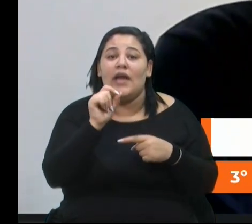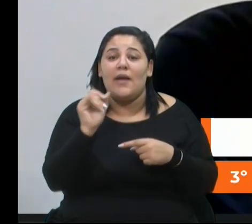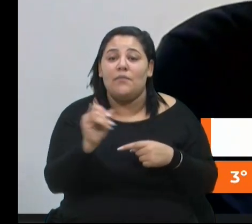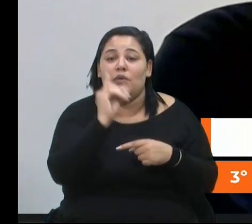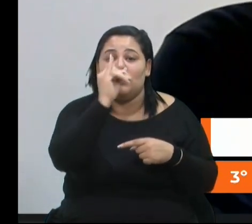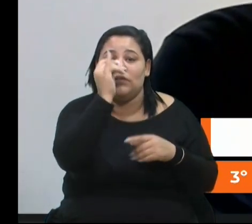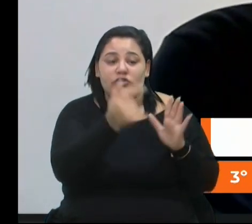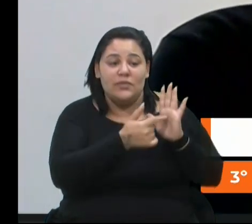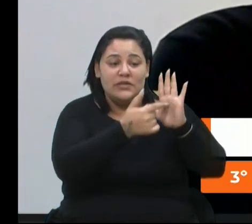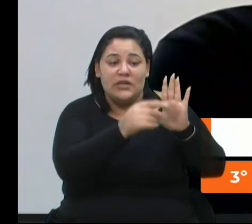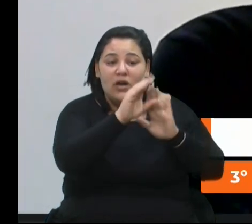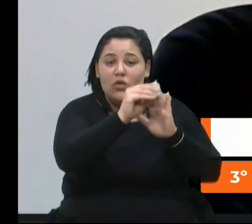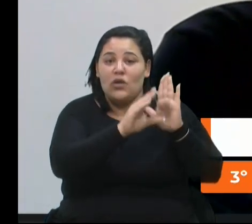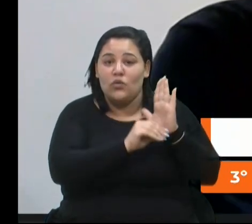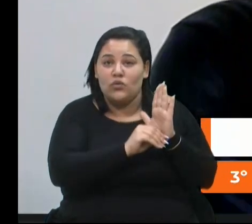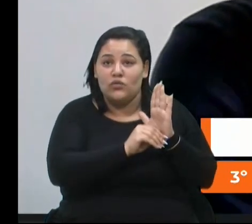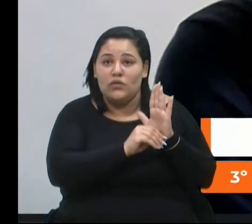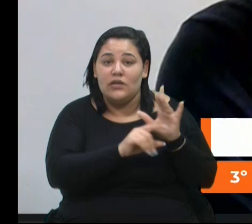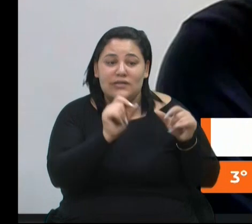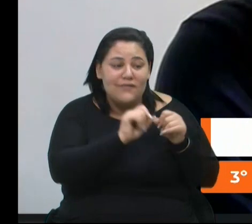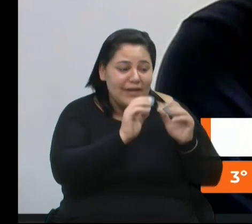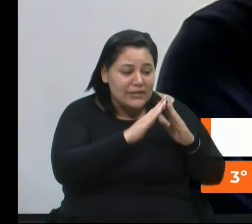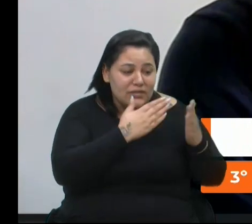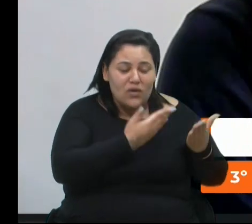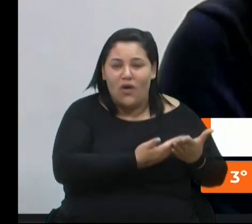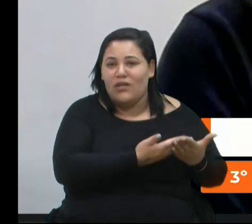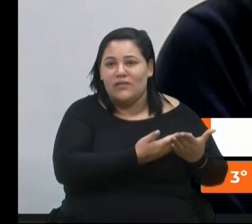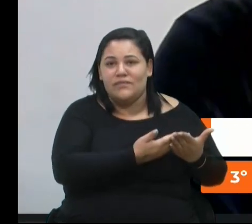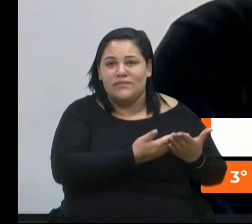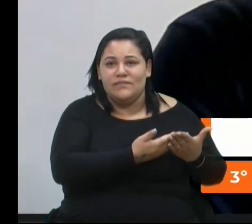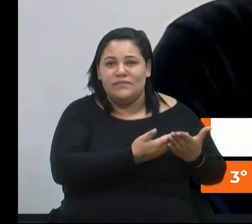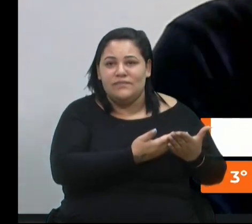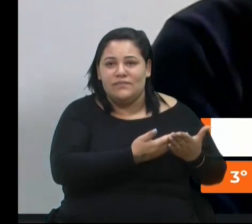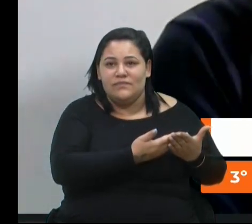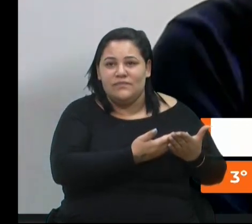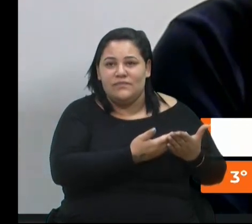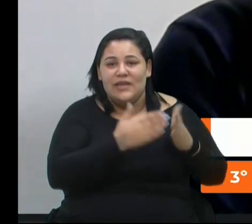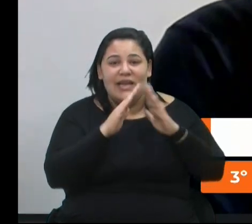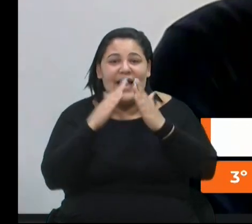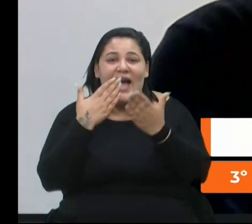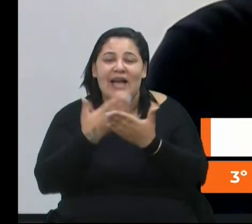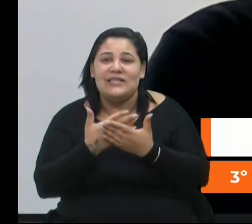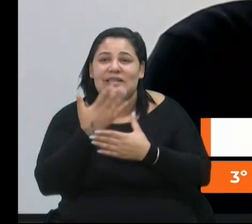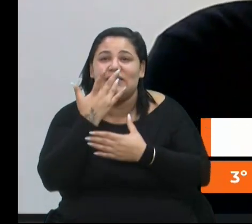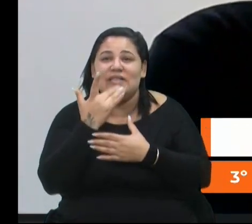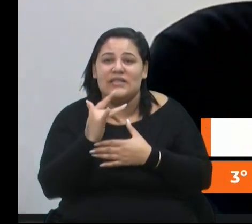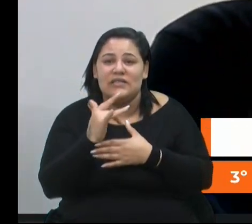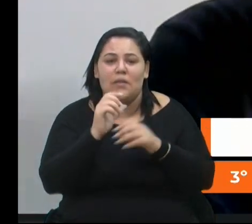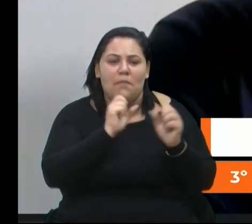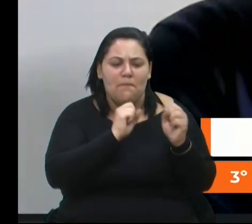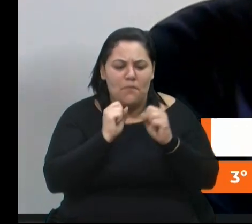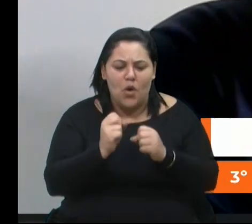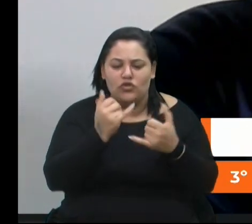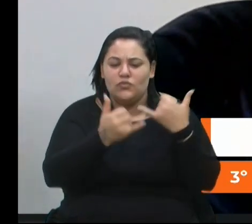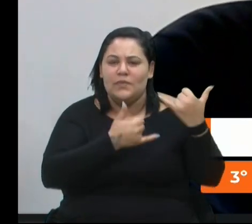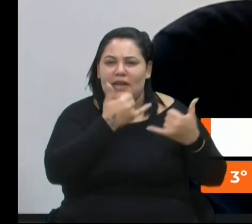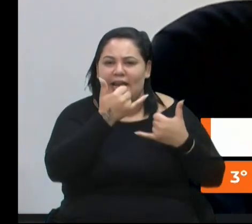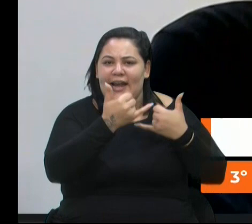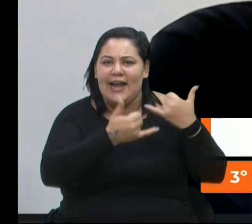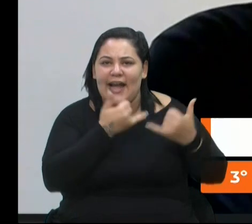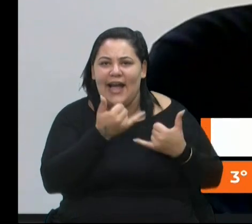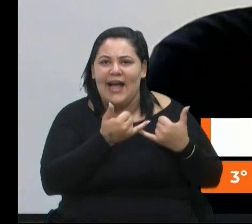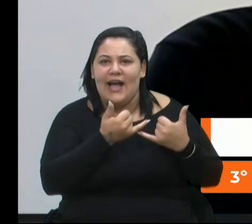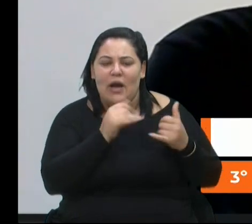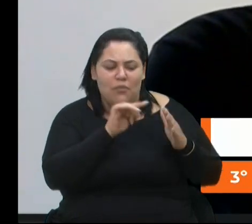ser apresentado de conteúdo é feito na escola. Em casa, a criança vai poder brincar, vai poder